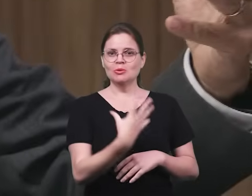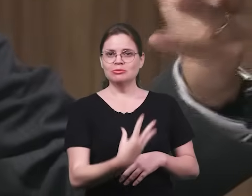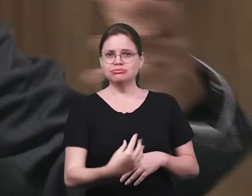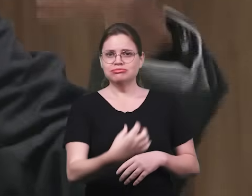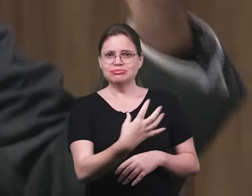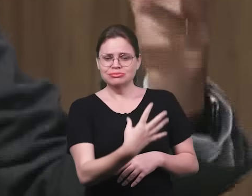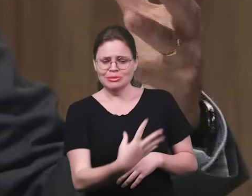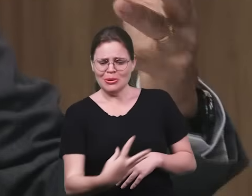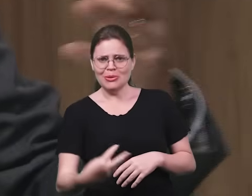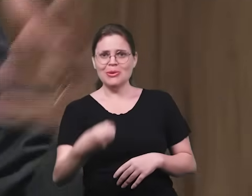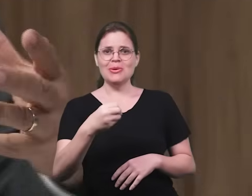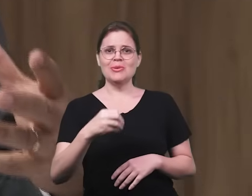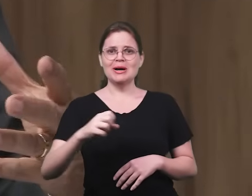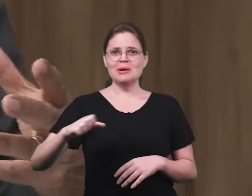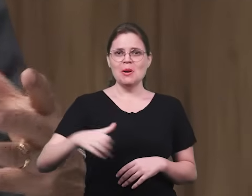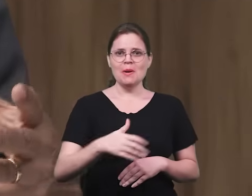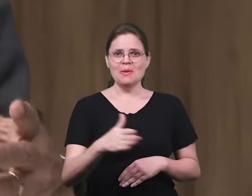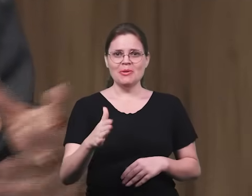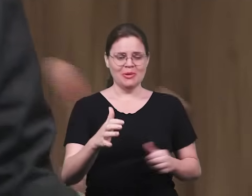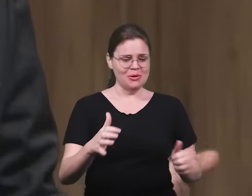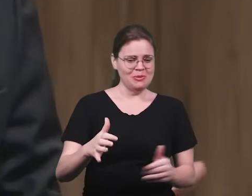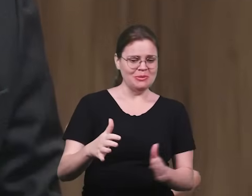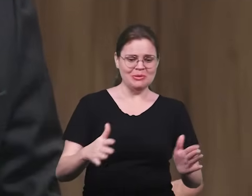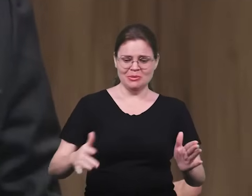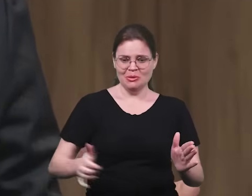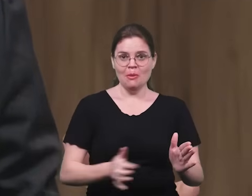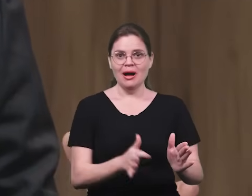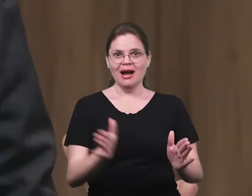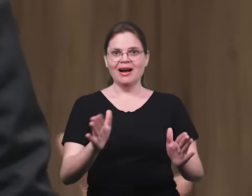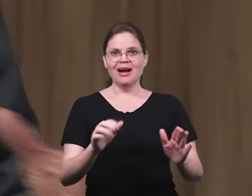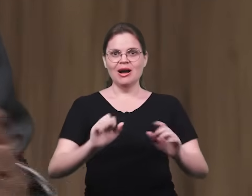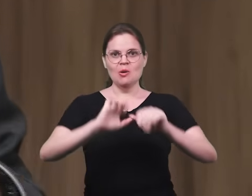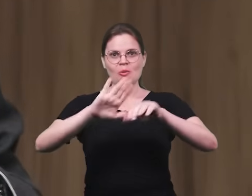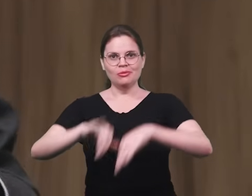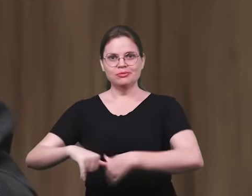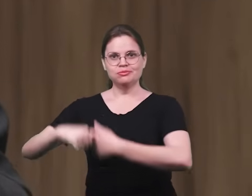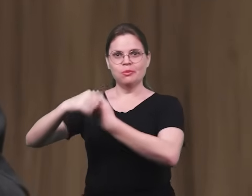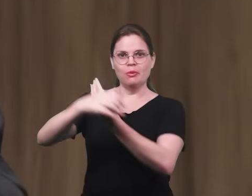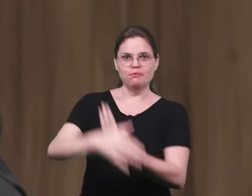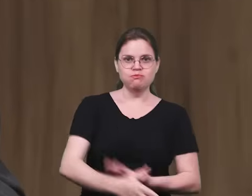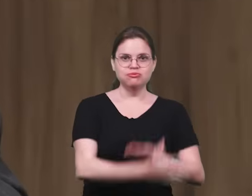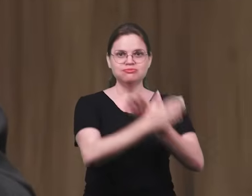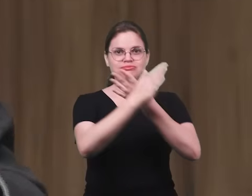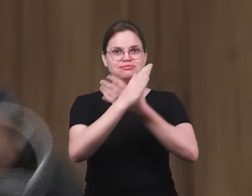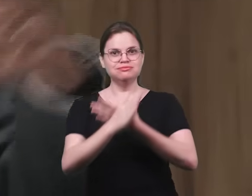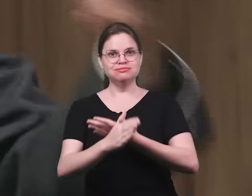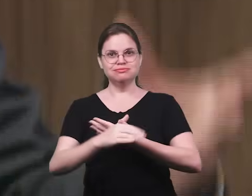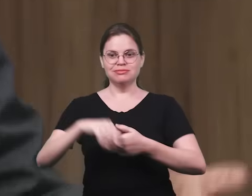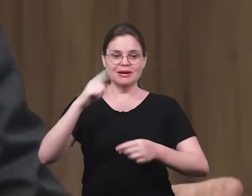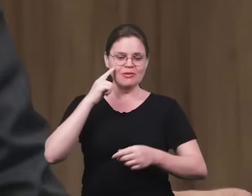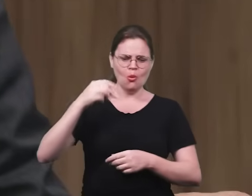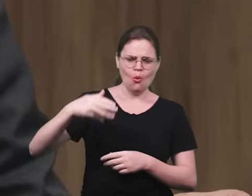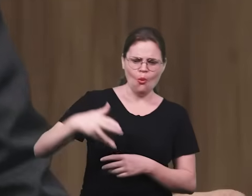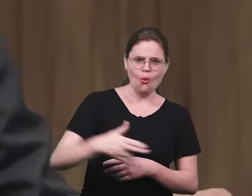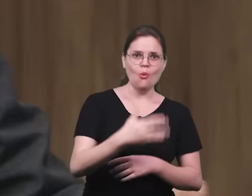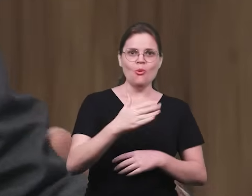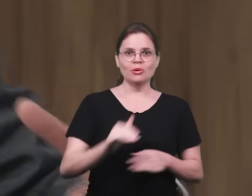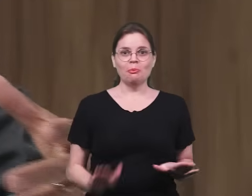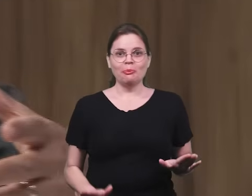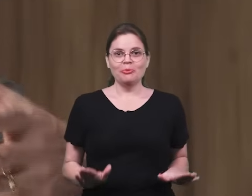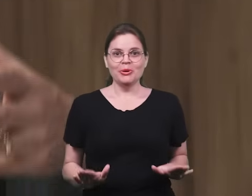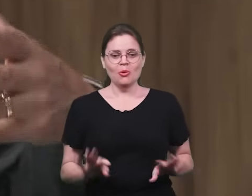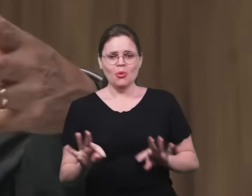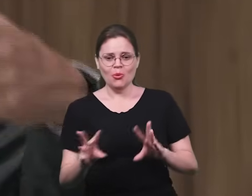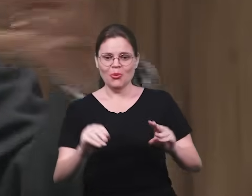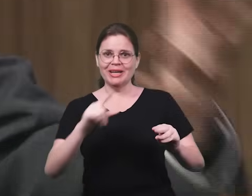ocupando um lugar que antes era um deserto, né? Que antes era um lugar solitário,